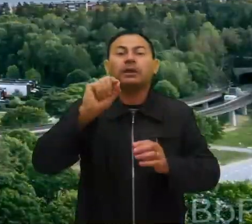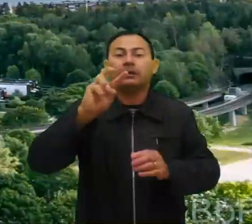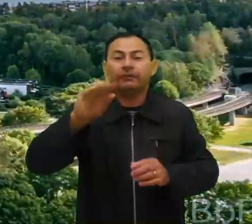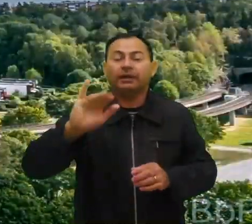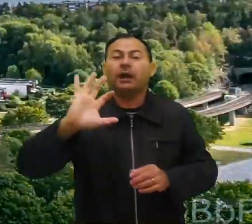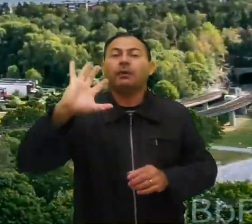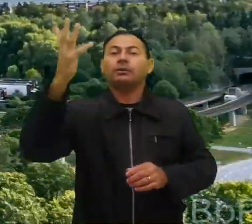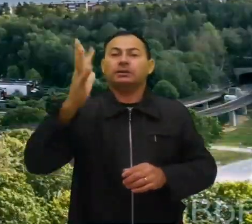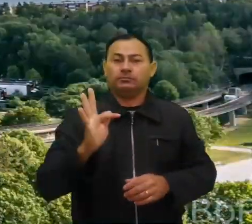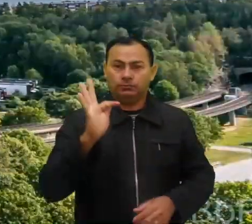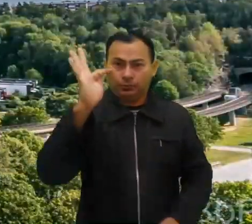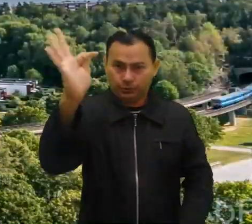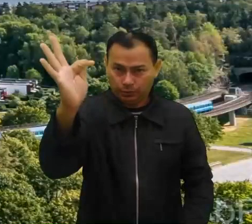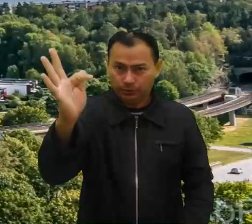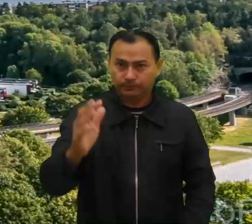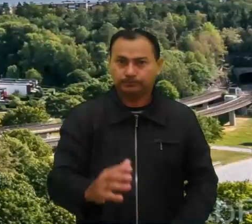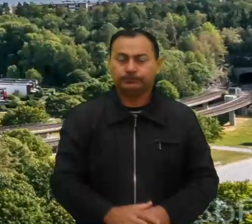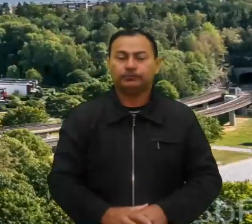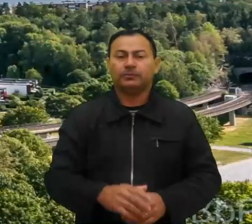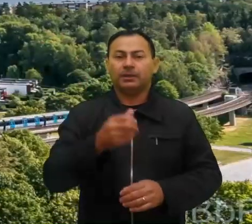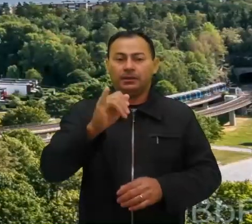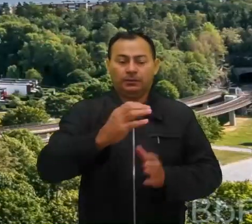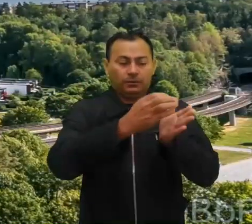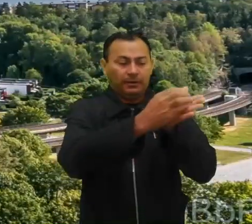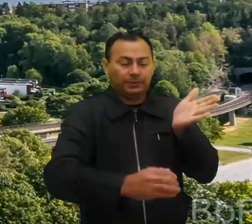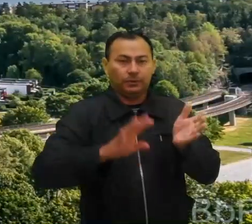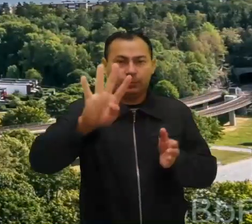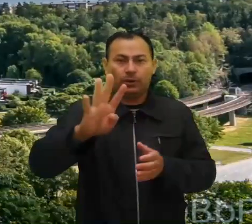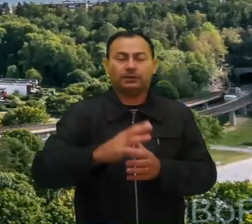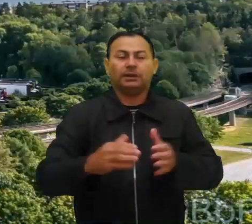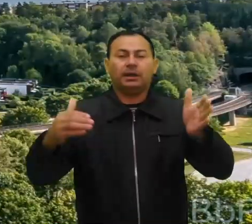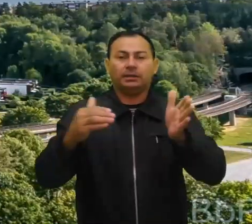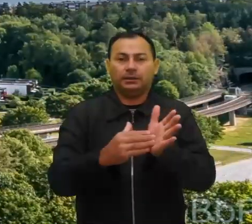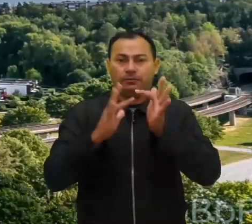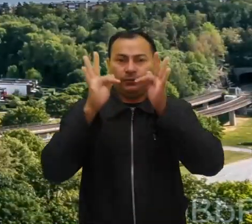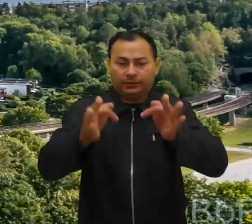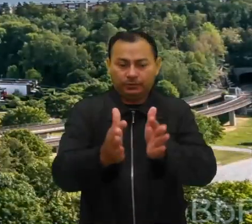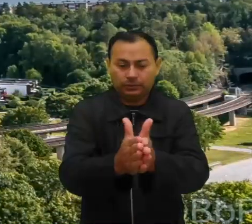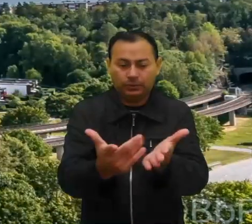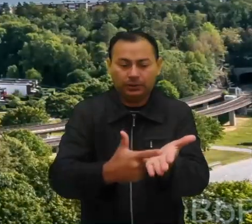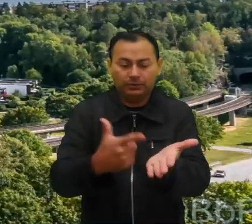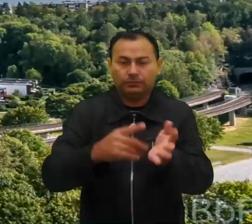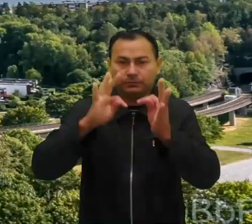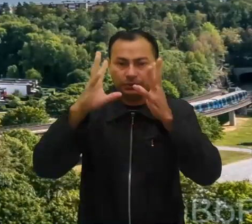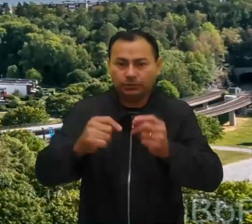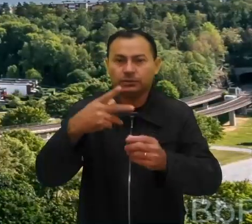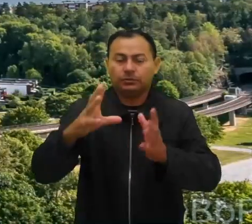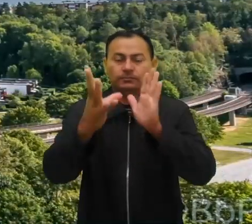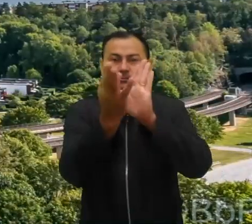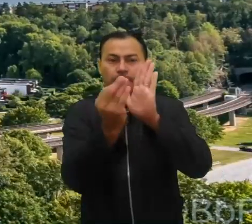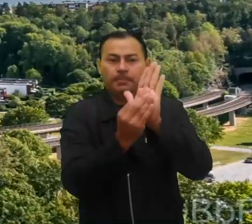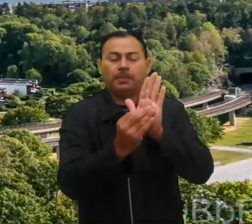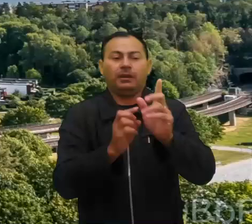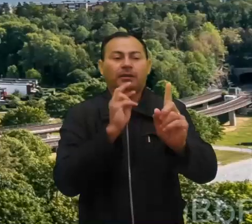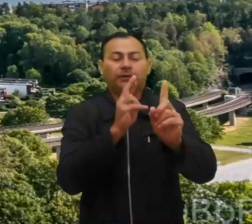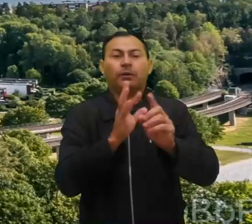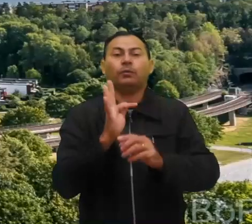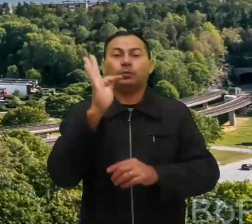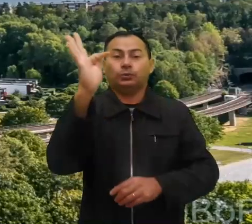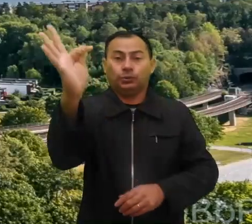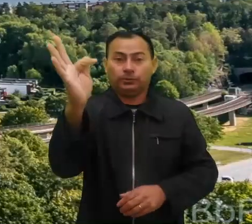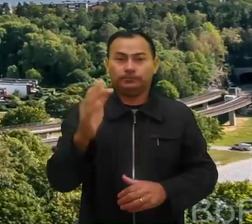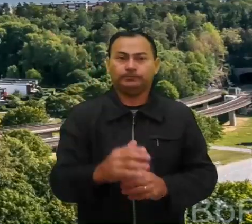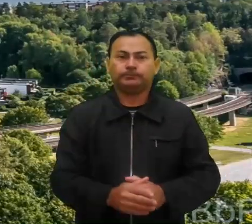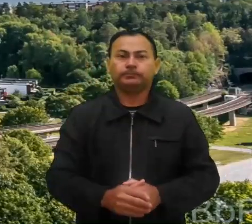vai acontecer no futuro. A partir do capítulo 4 até o final do livro, todo o seu conteúdo é referente ao